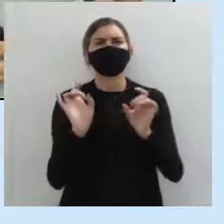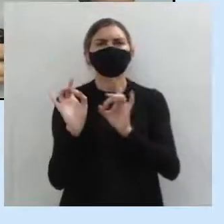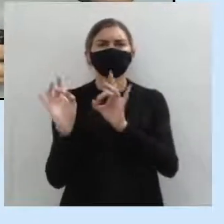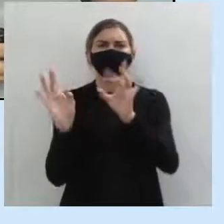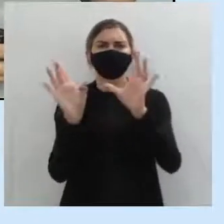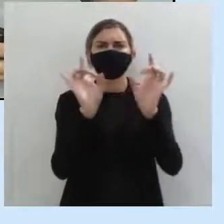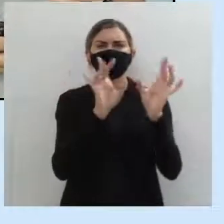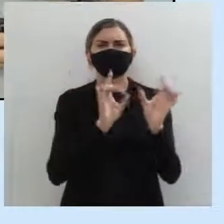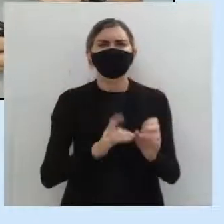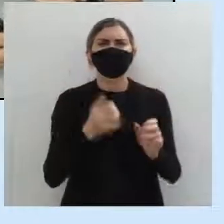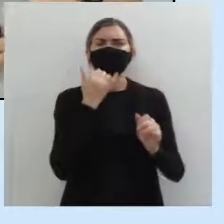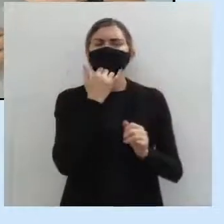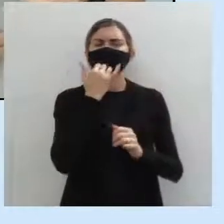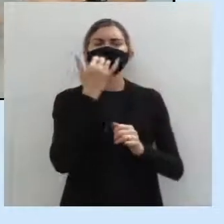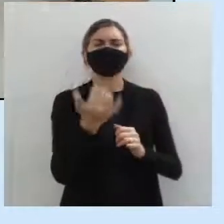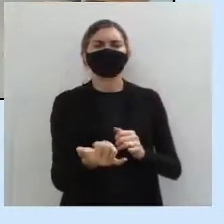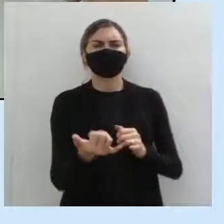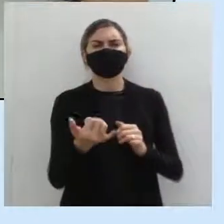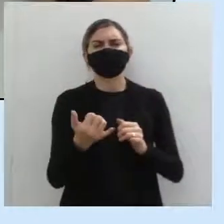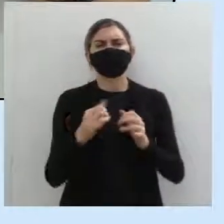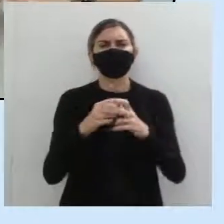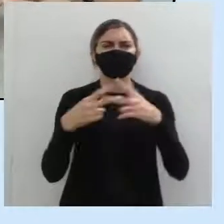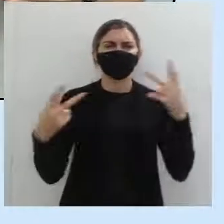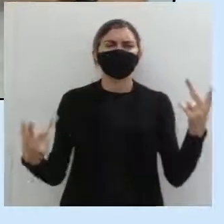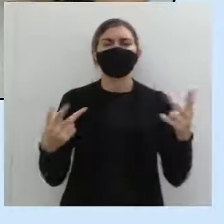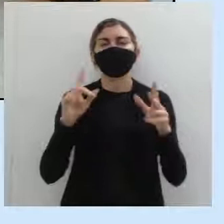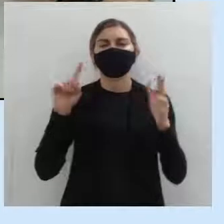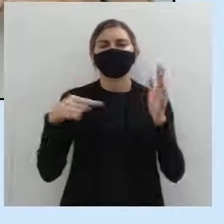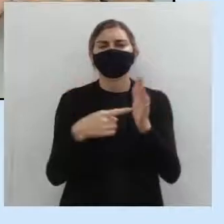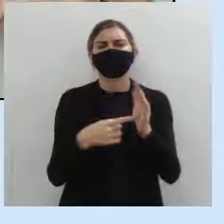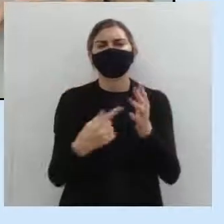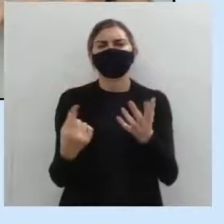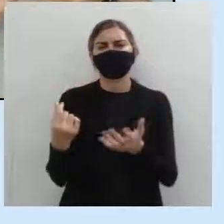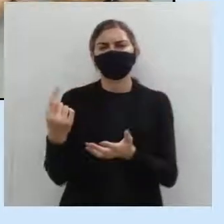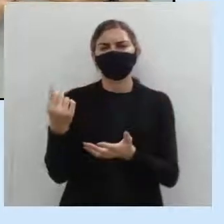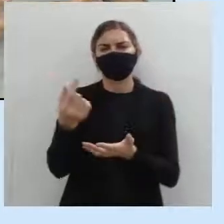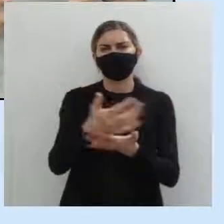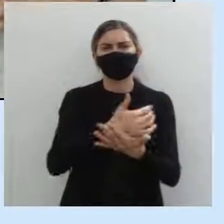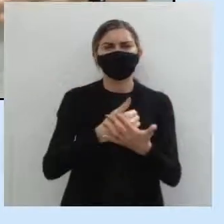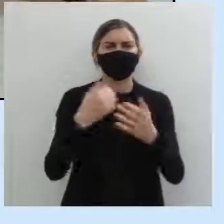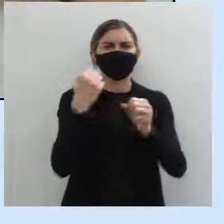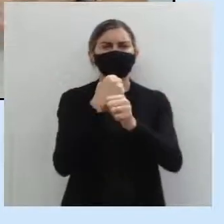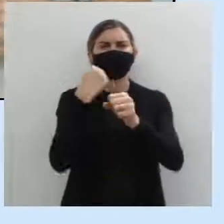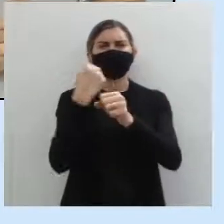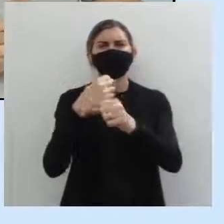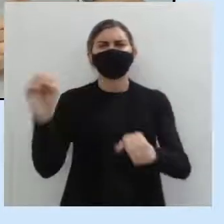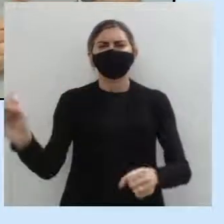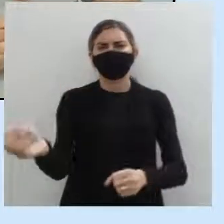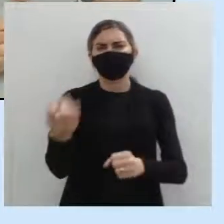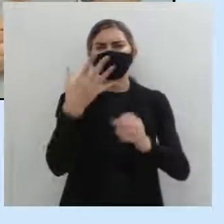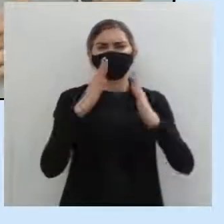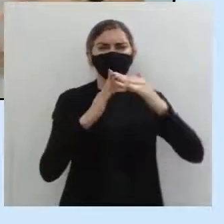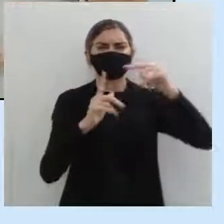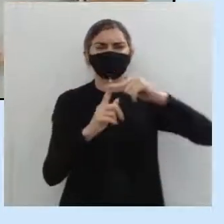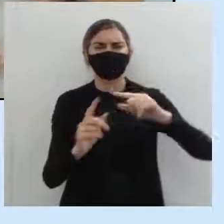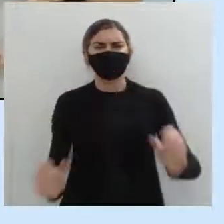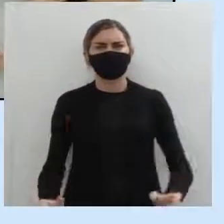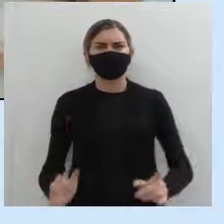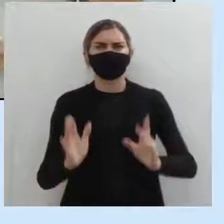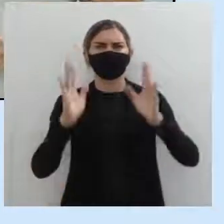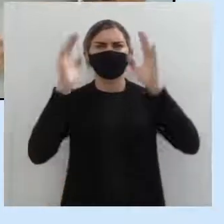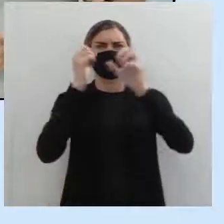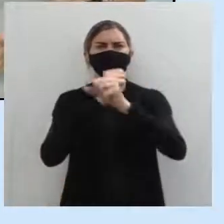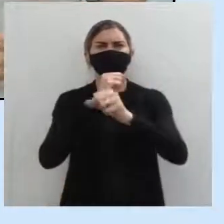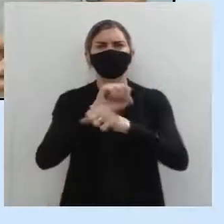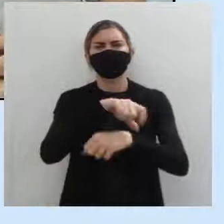de indulgências, sobretudo com o objetivo de financiar a construção da nova basílica, a Basílica